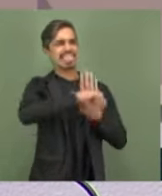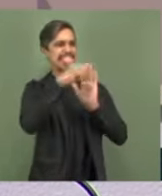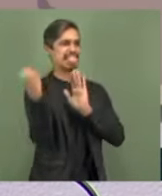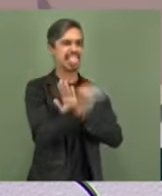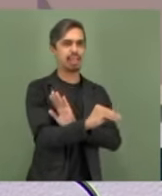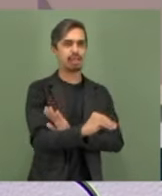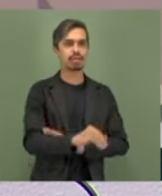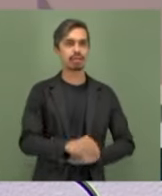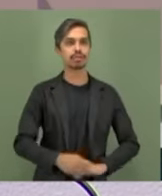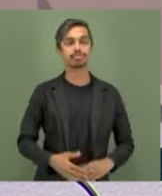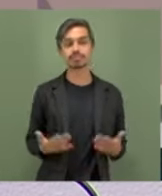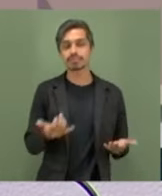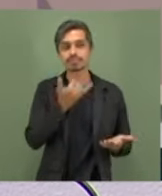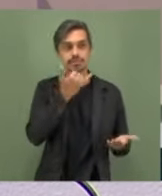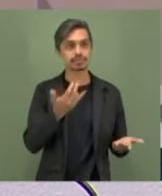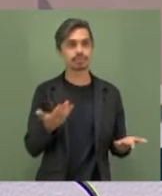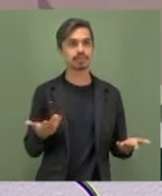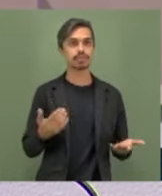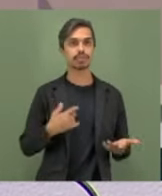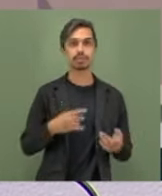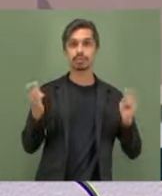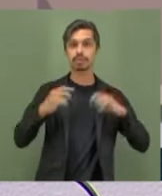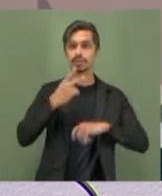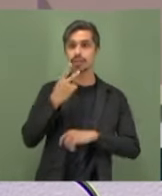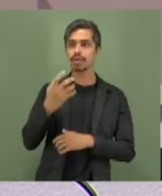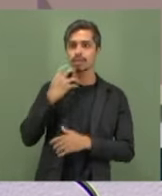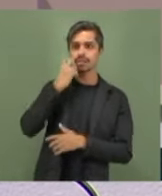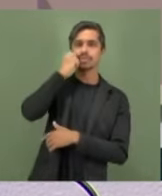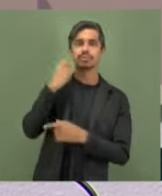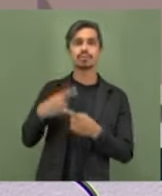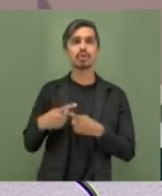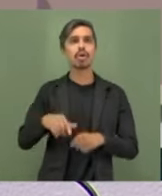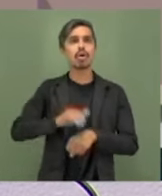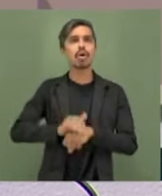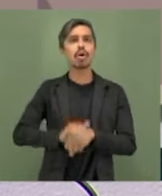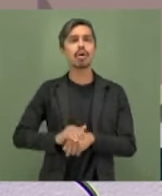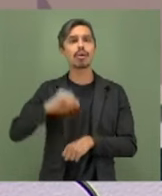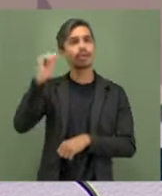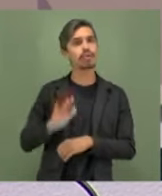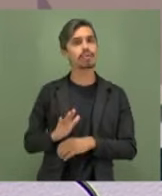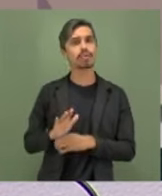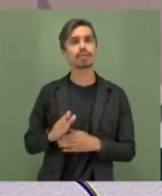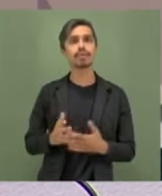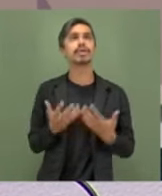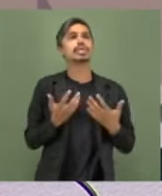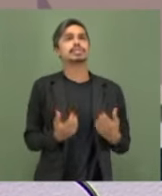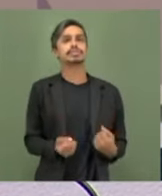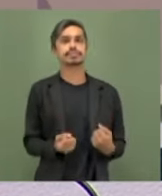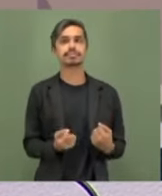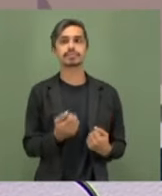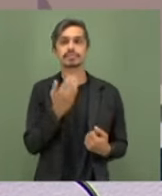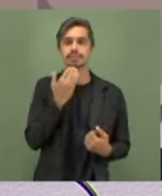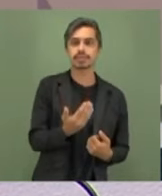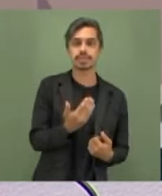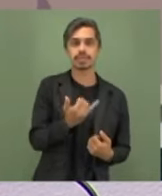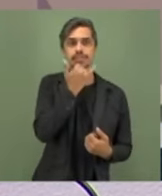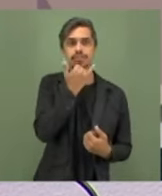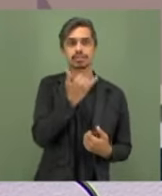isso mesmo é que eu posso afirmar que foi uma vergonha, porque foram os próprios brasileiros que o assumiram e que me pediram desculpa. E